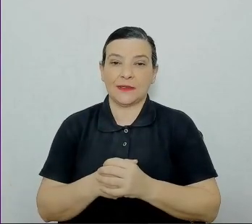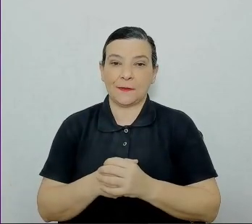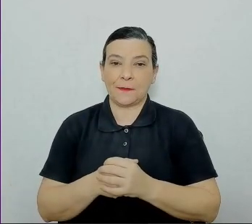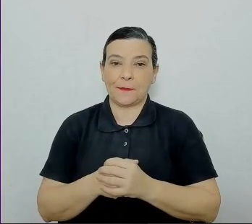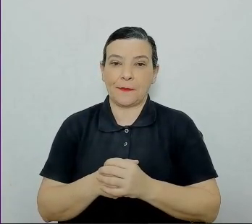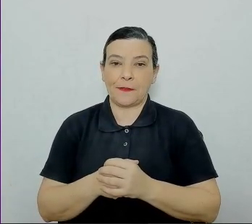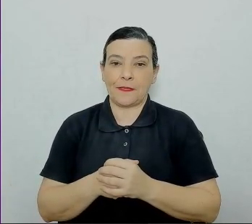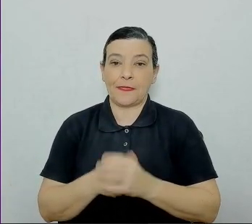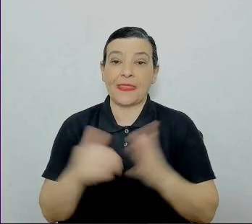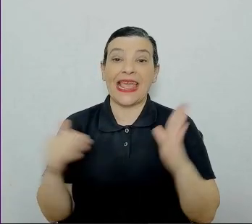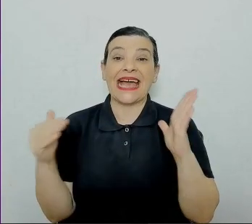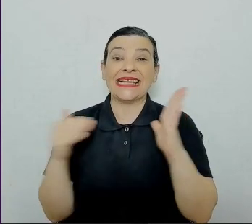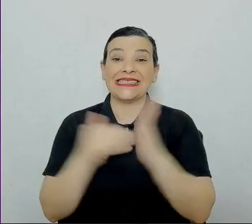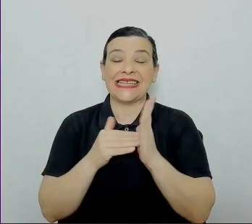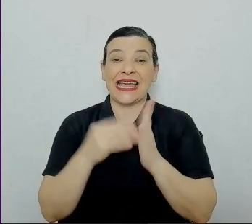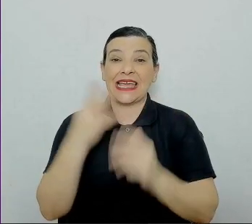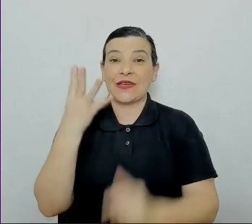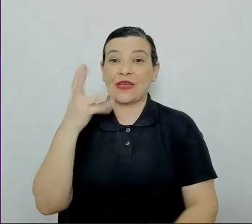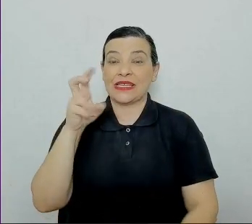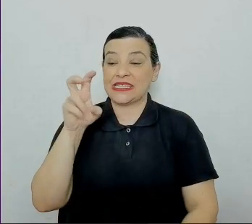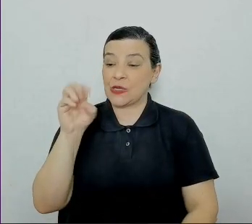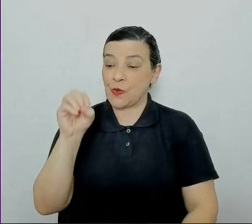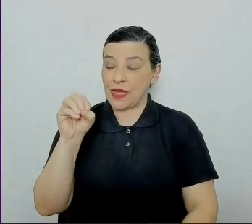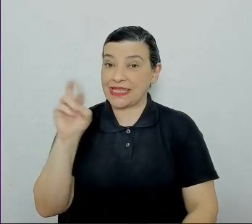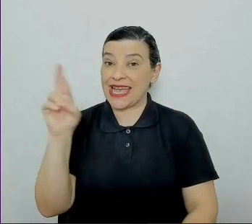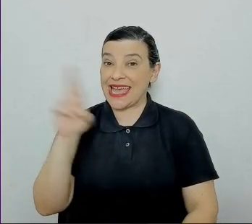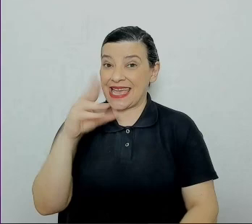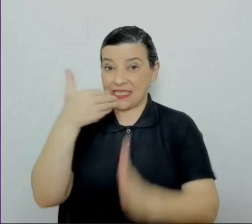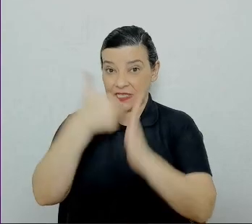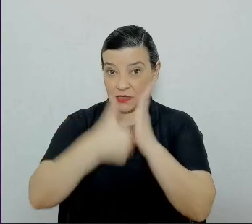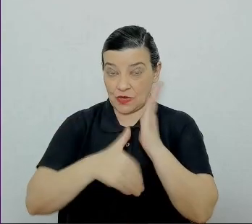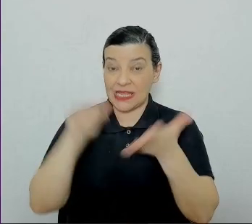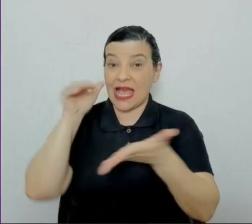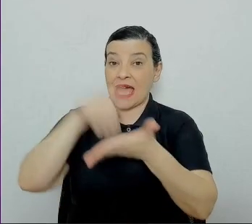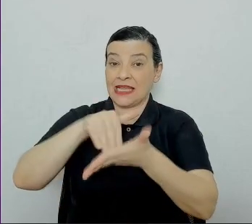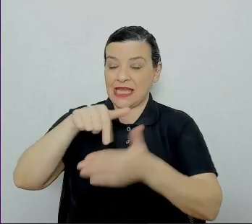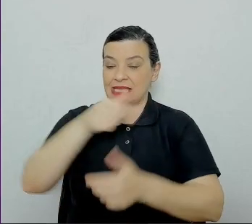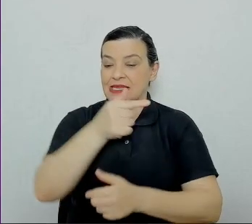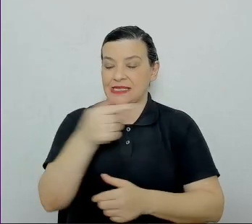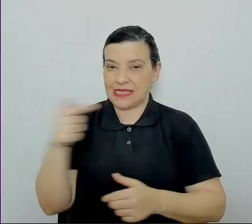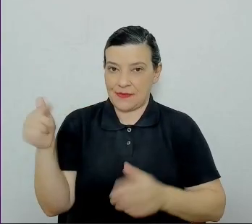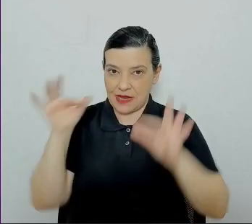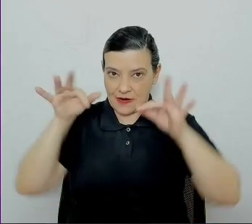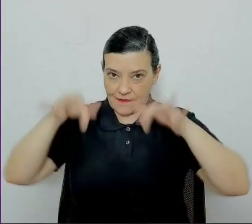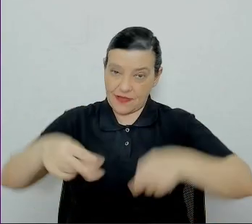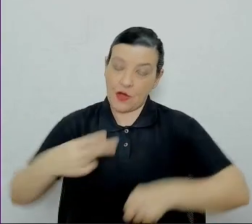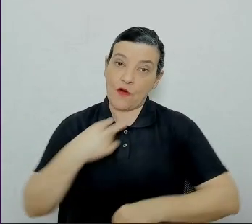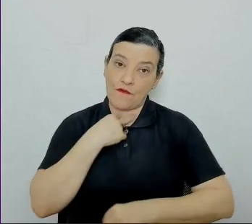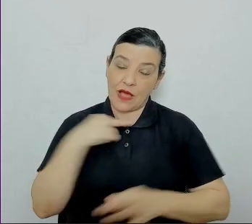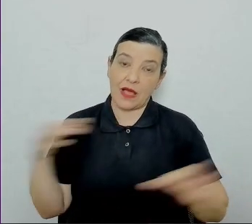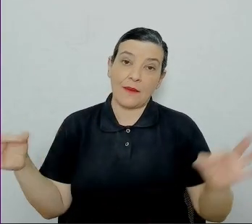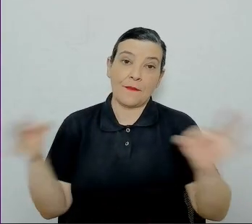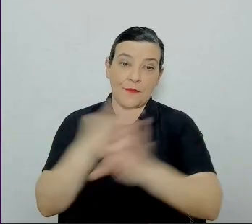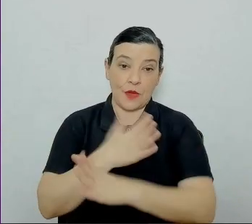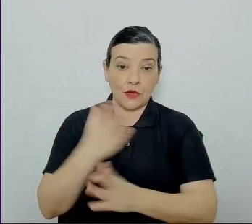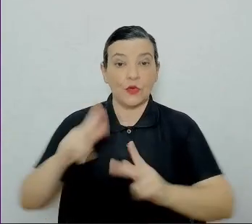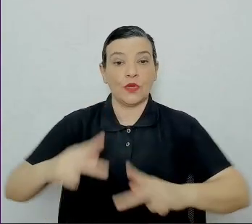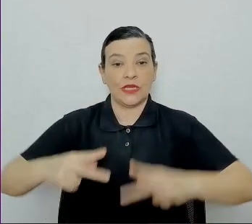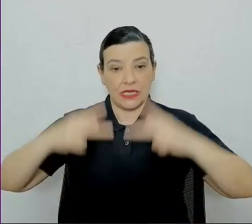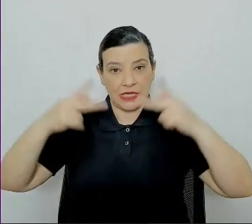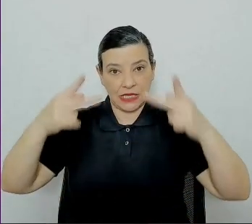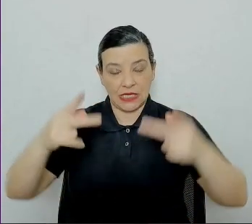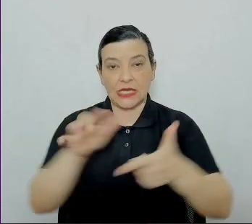até R$450 de desconto. Vai até o fim dessa semana, até acabarem as vagas. Quem tiver interesse, tem o link aqui, o QR Code, para